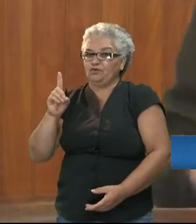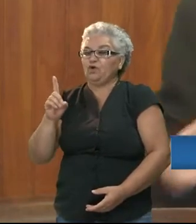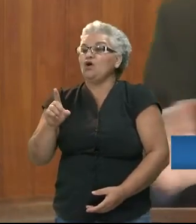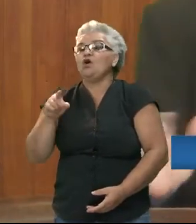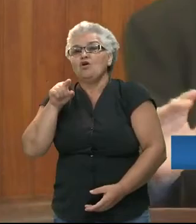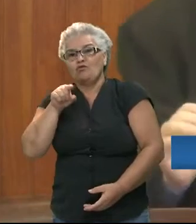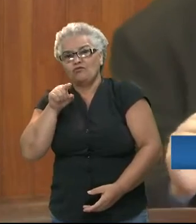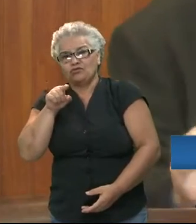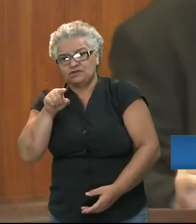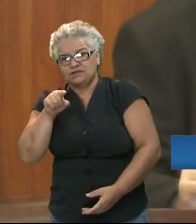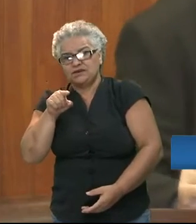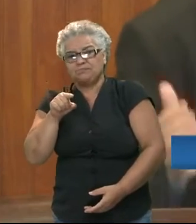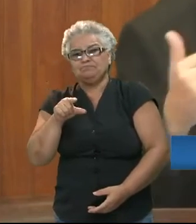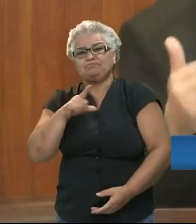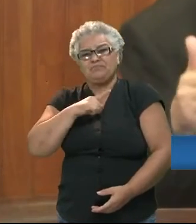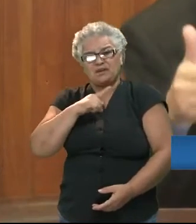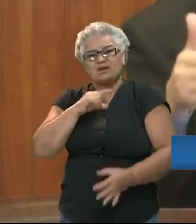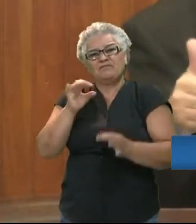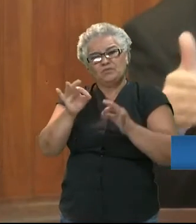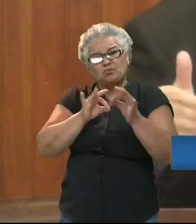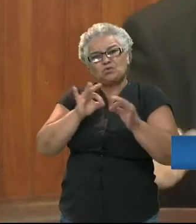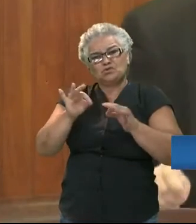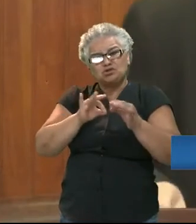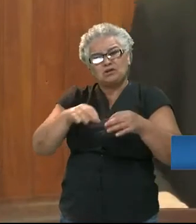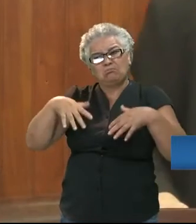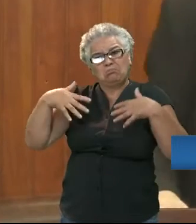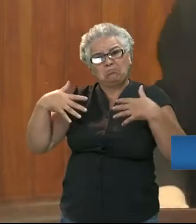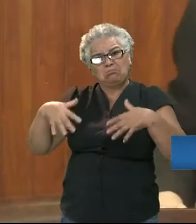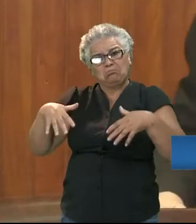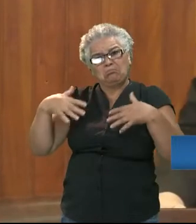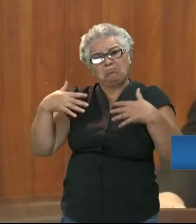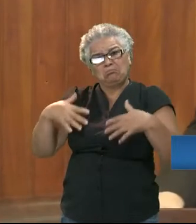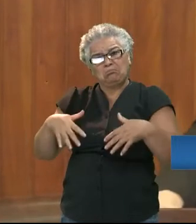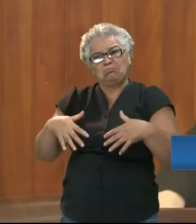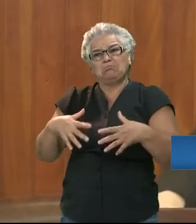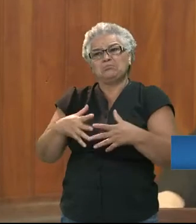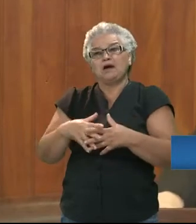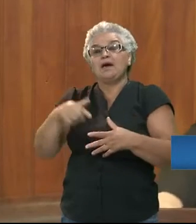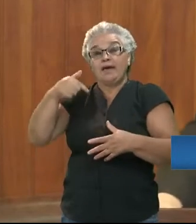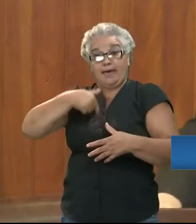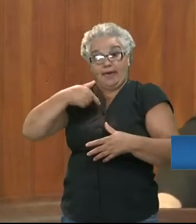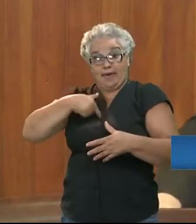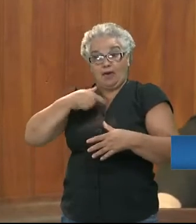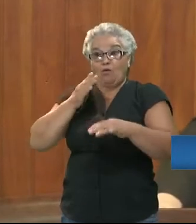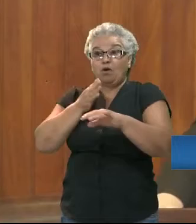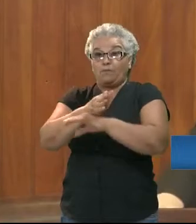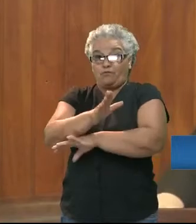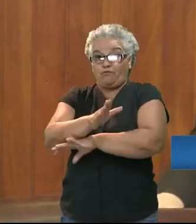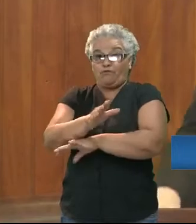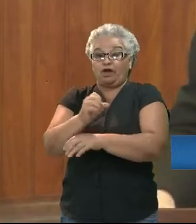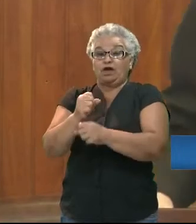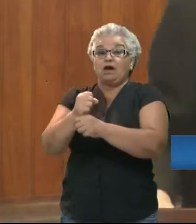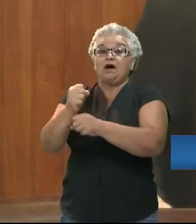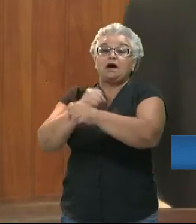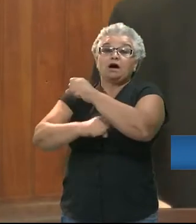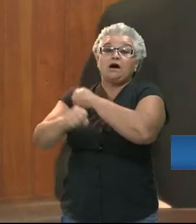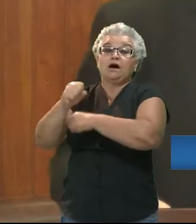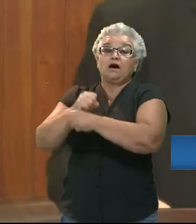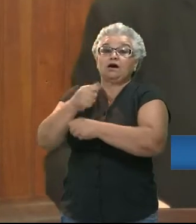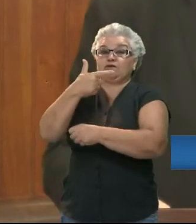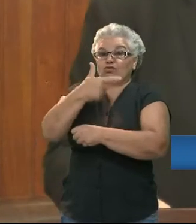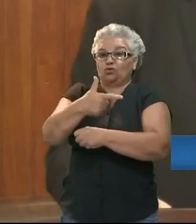efeitos extraordinários. Eu aprovei aqui nesta casa, no ano de 2016, um projeto de